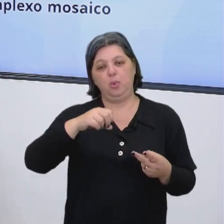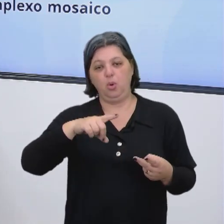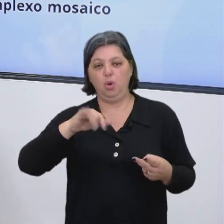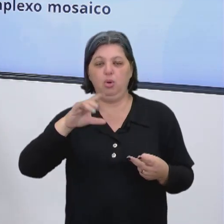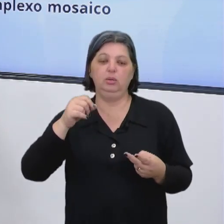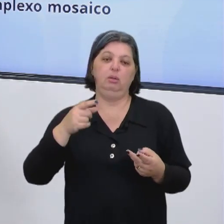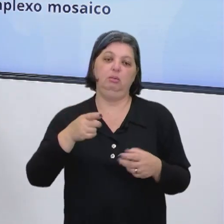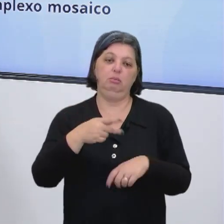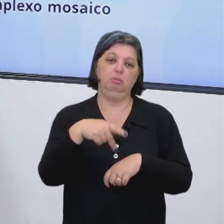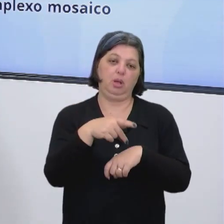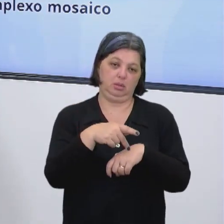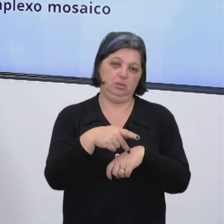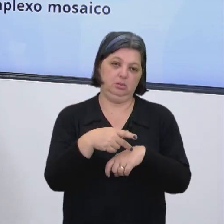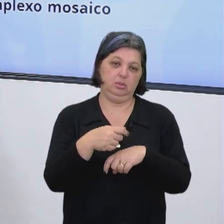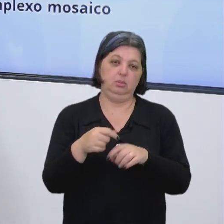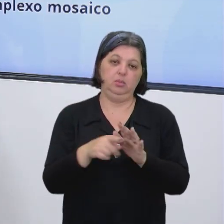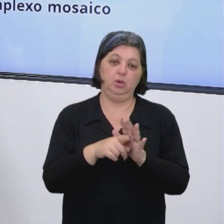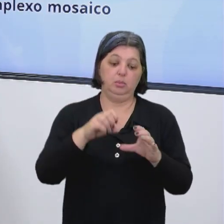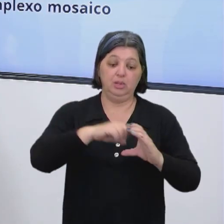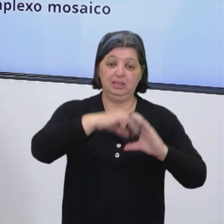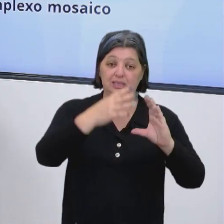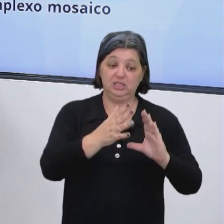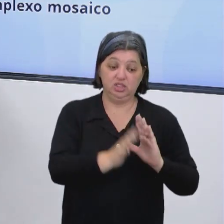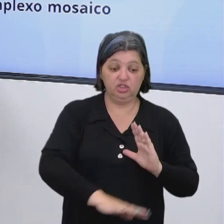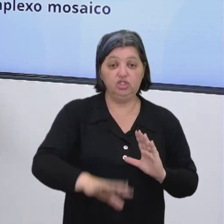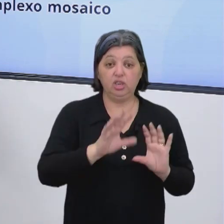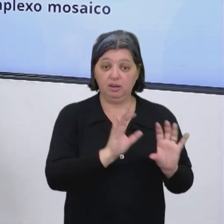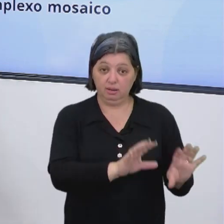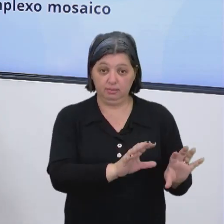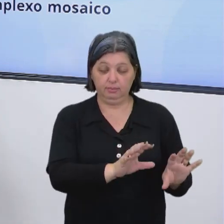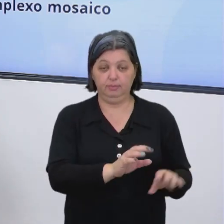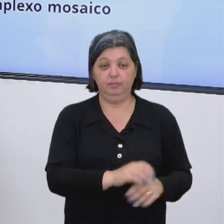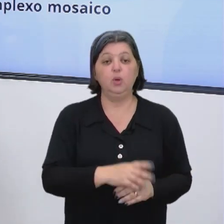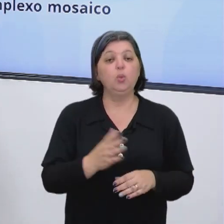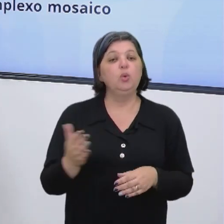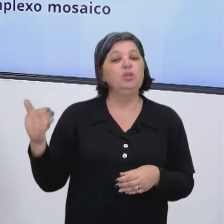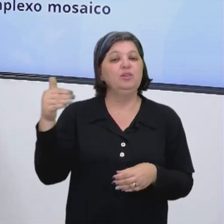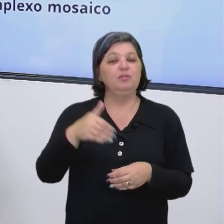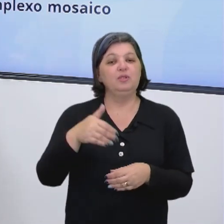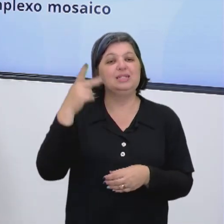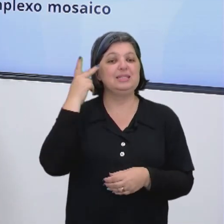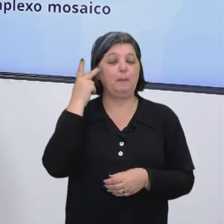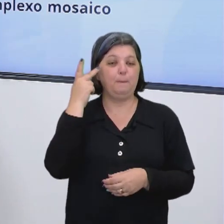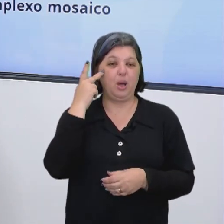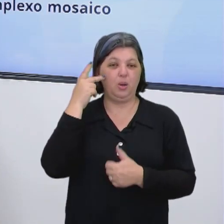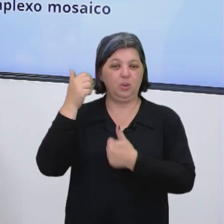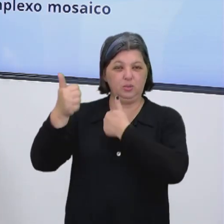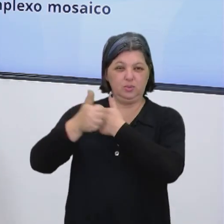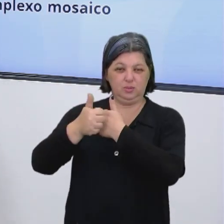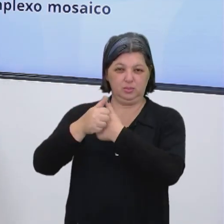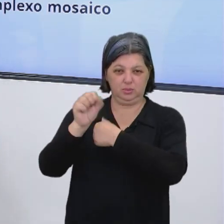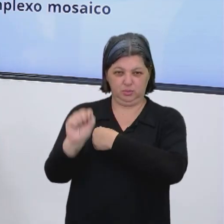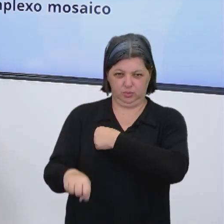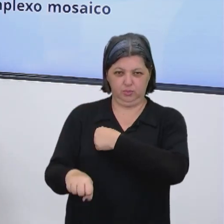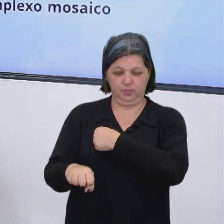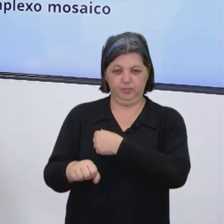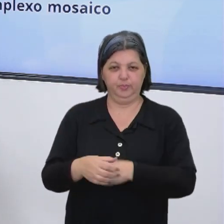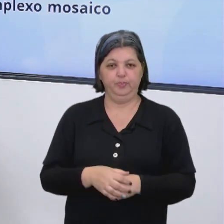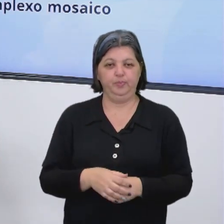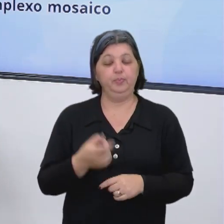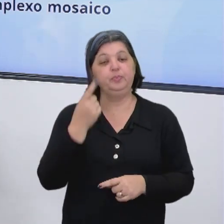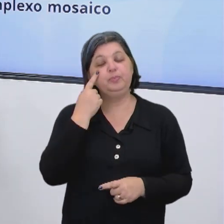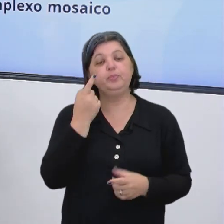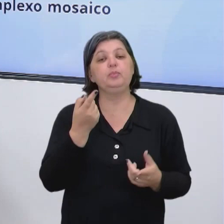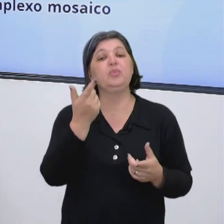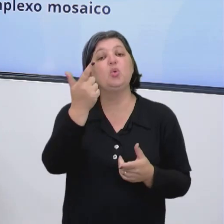enfim, que são característicos daquela região. Quando você vem para São Paulo e a gente está tipo coladinho com o sul, a gente já vê